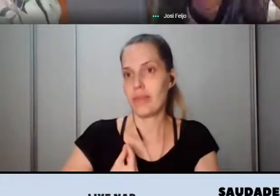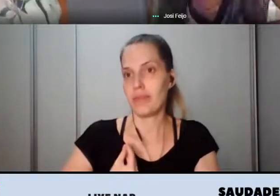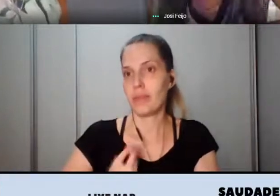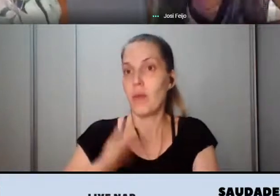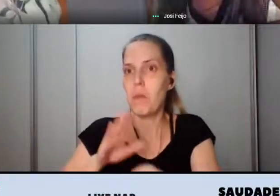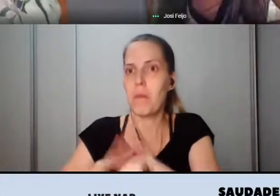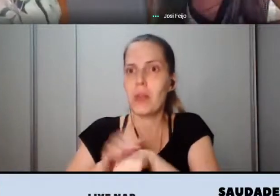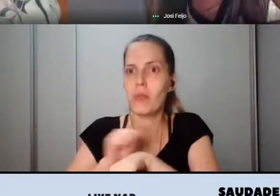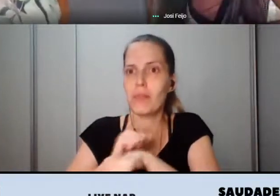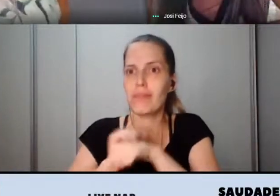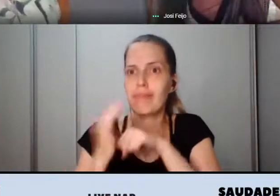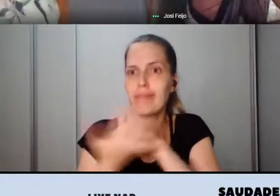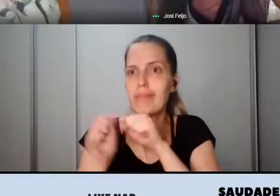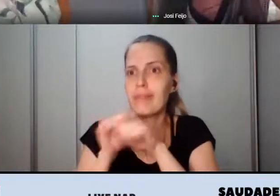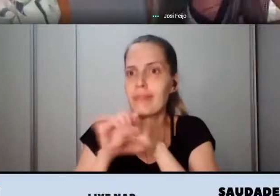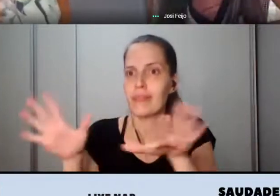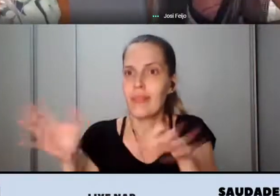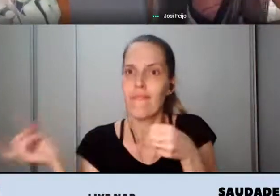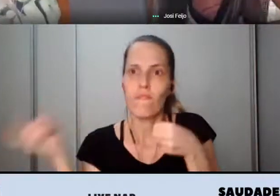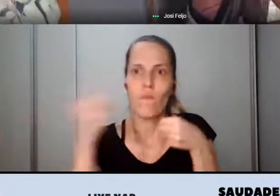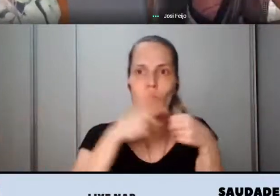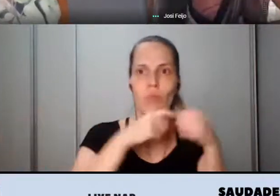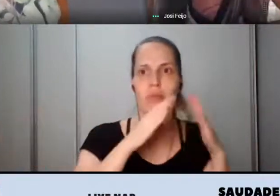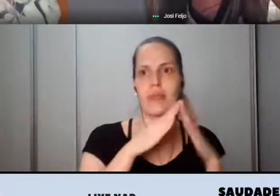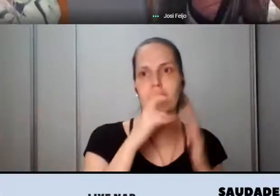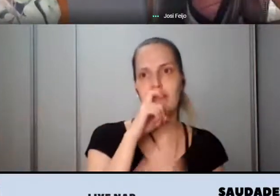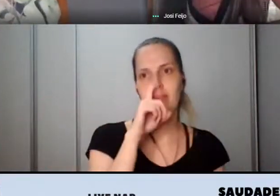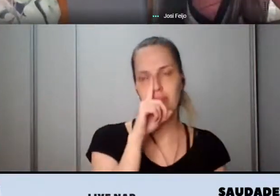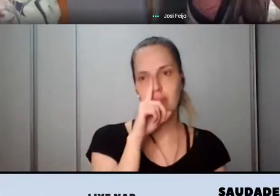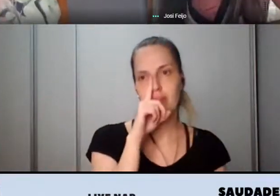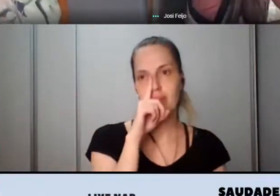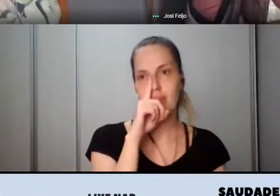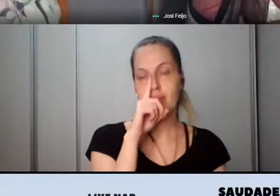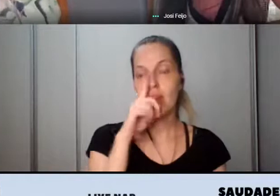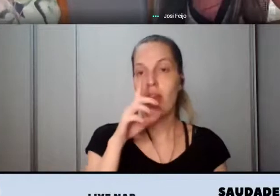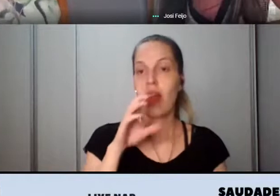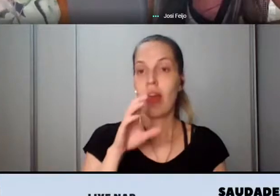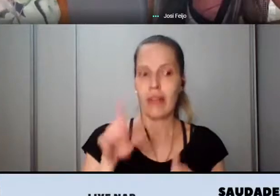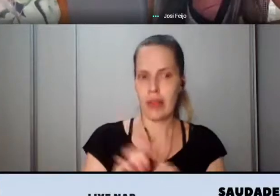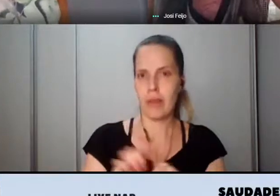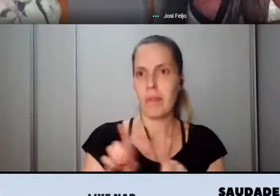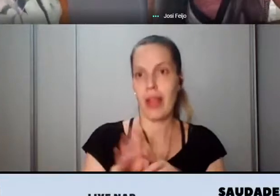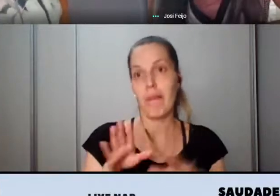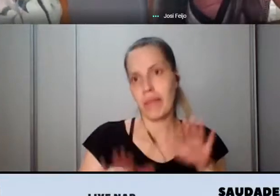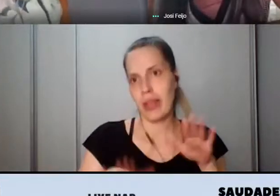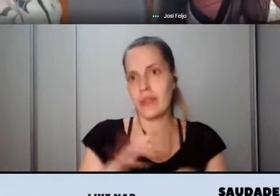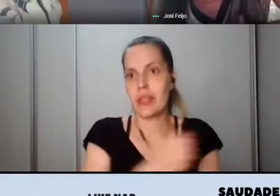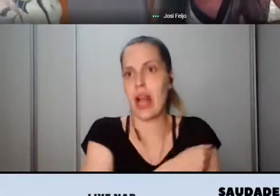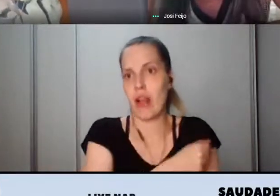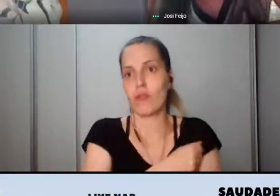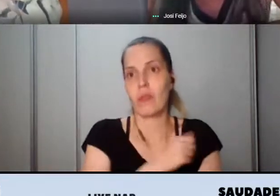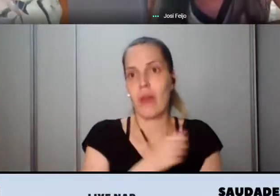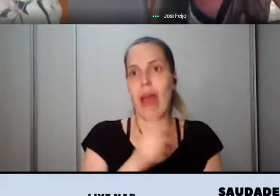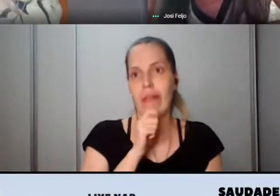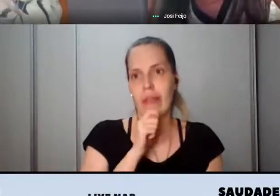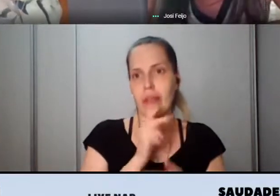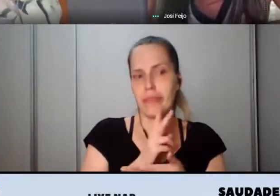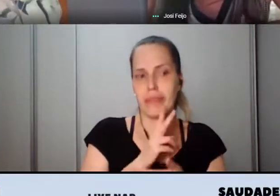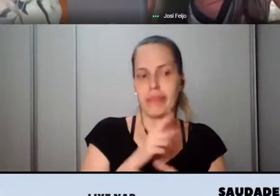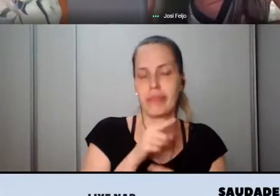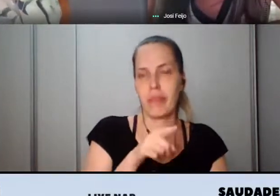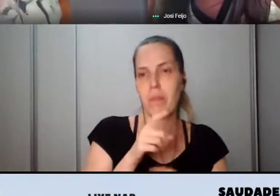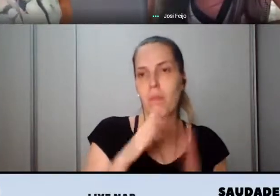pais. E mesmo os que já moravam com os pais, né? Enfim, ainda moravam com os pais. A questão de que as